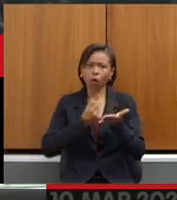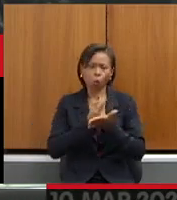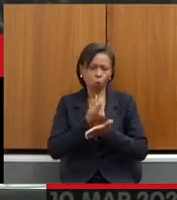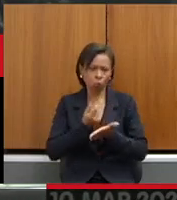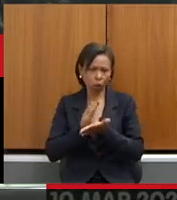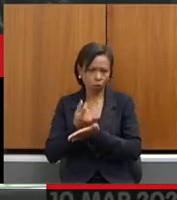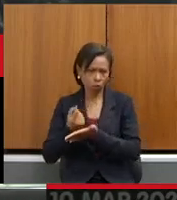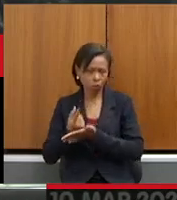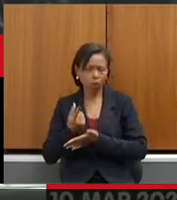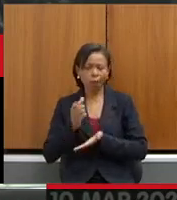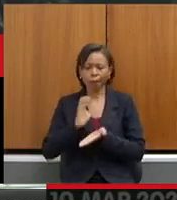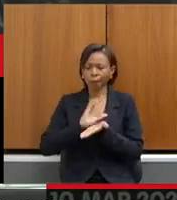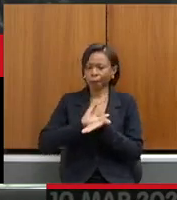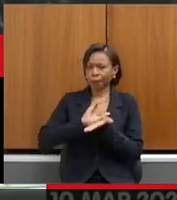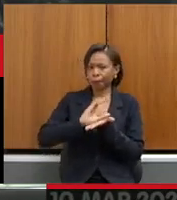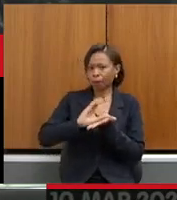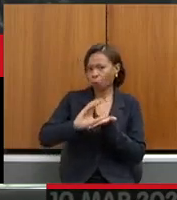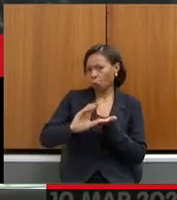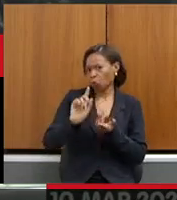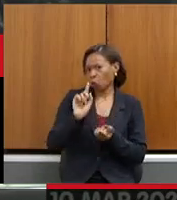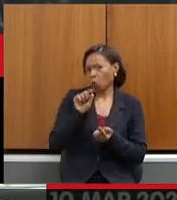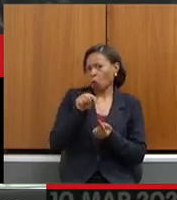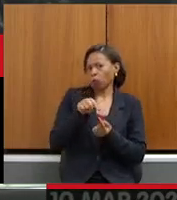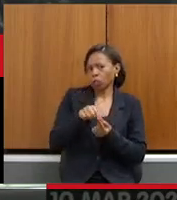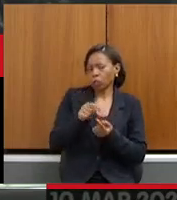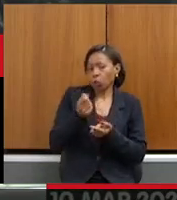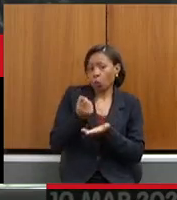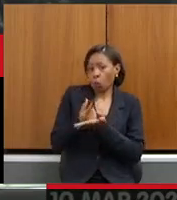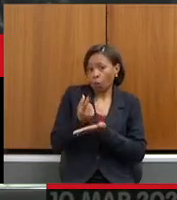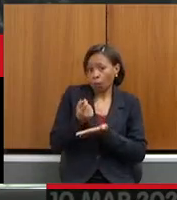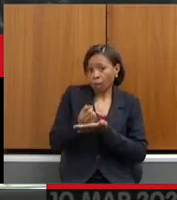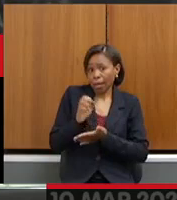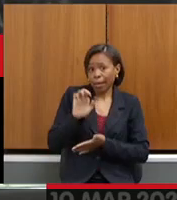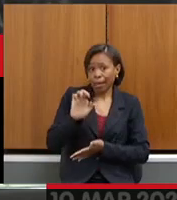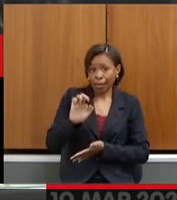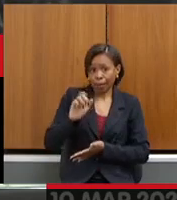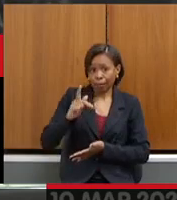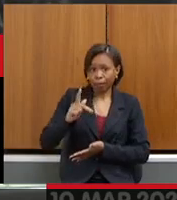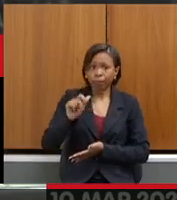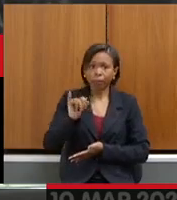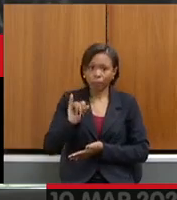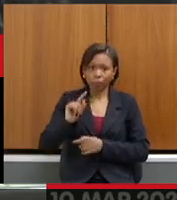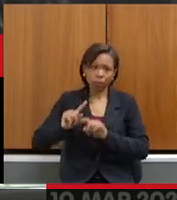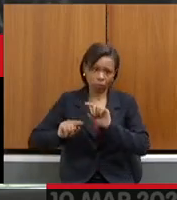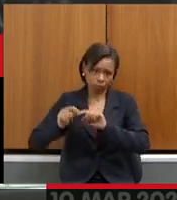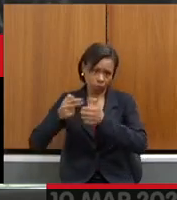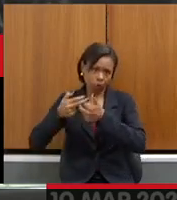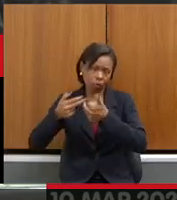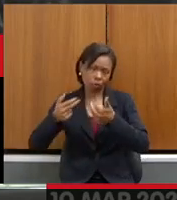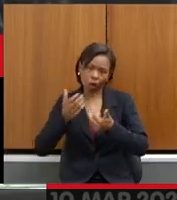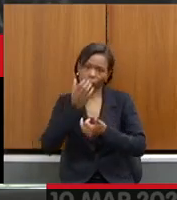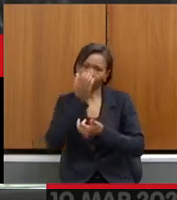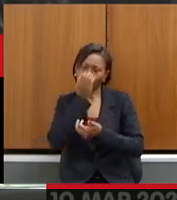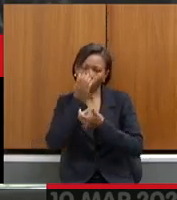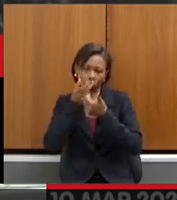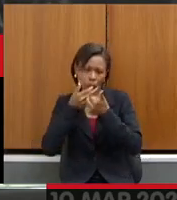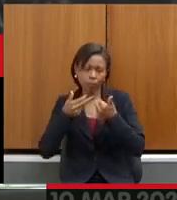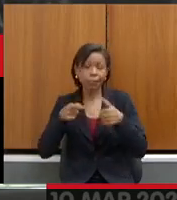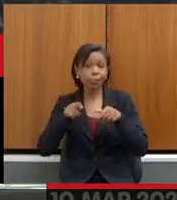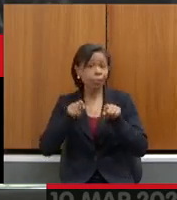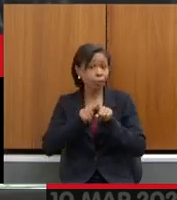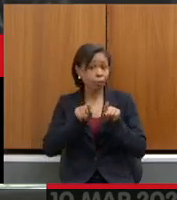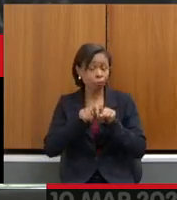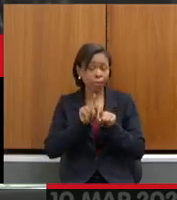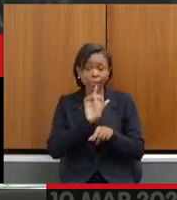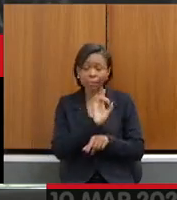recursos que se viram para comprar equipes além dos trabalhos legislativo